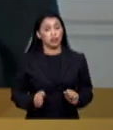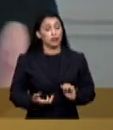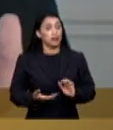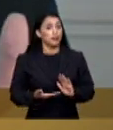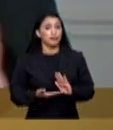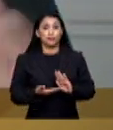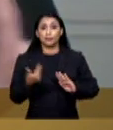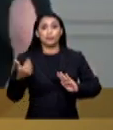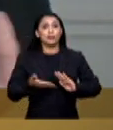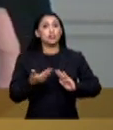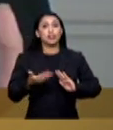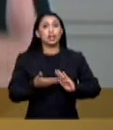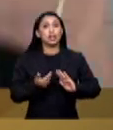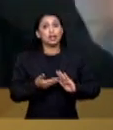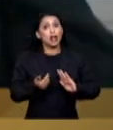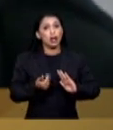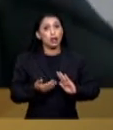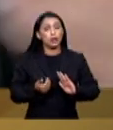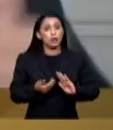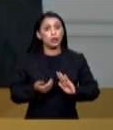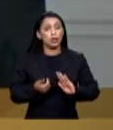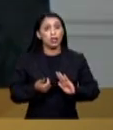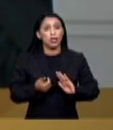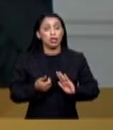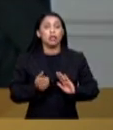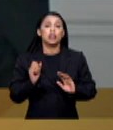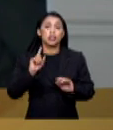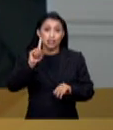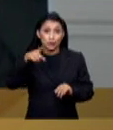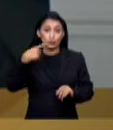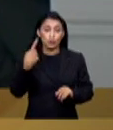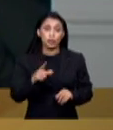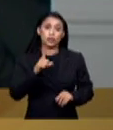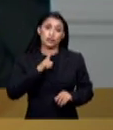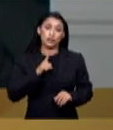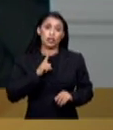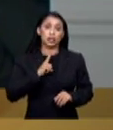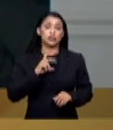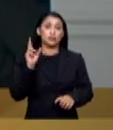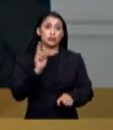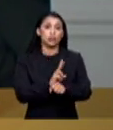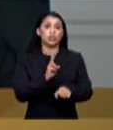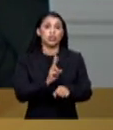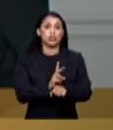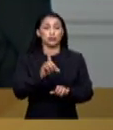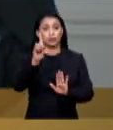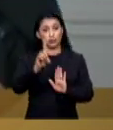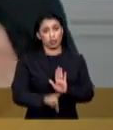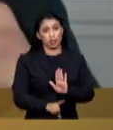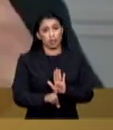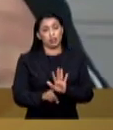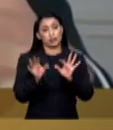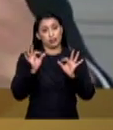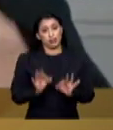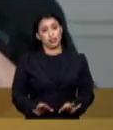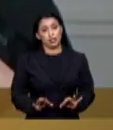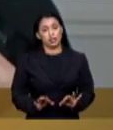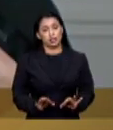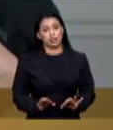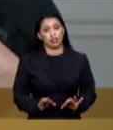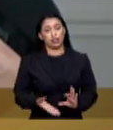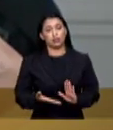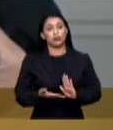afastar qualquer possibilidade posterior de proteção ao direito líquido e certo. A